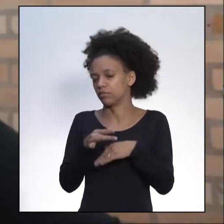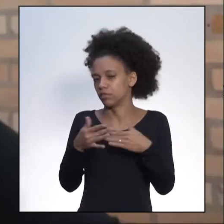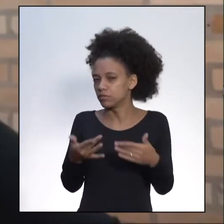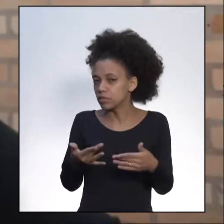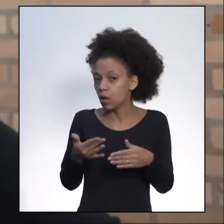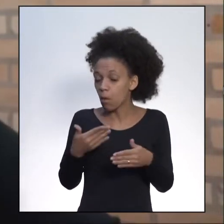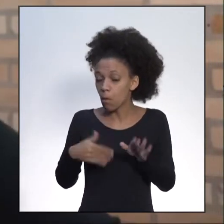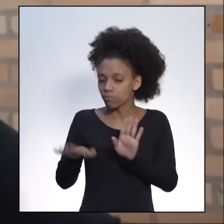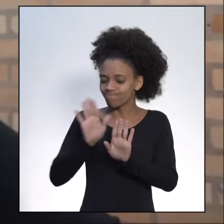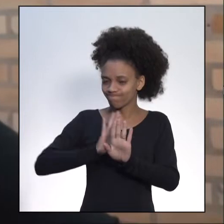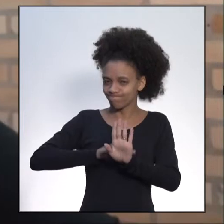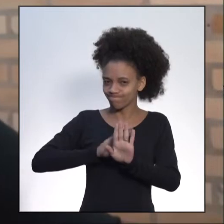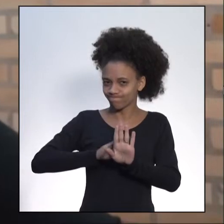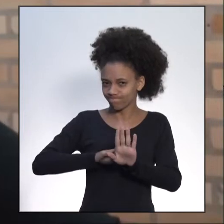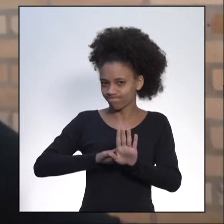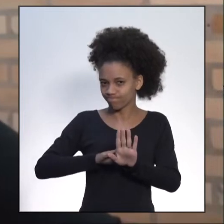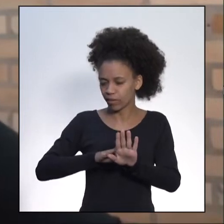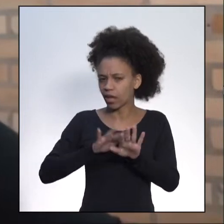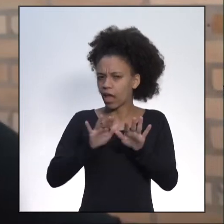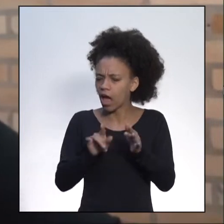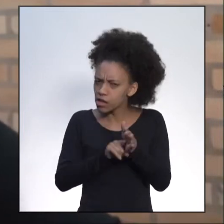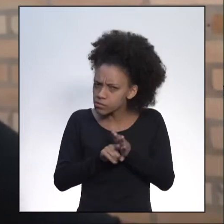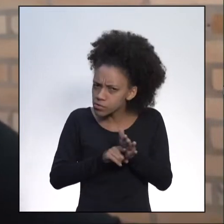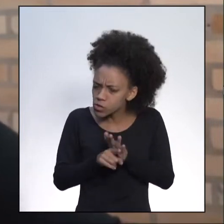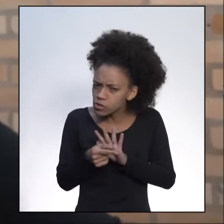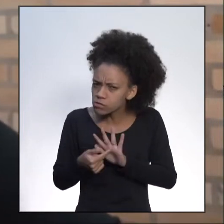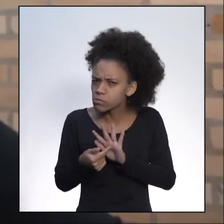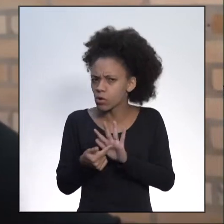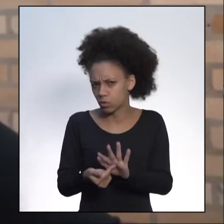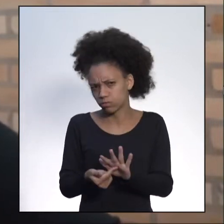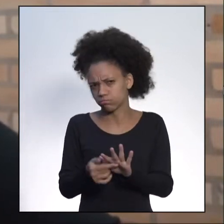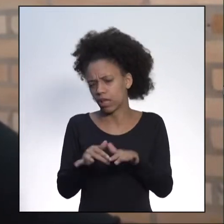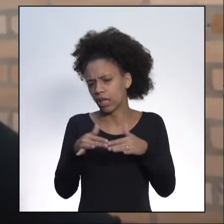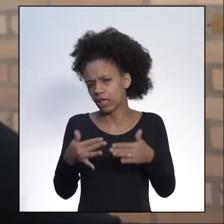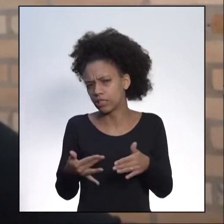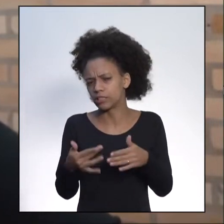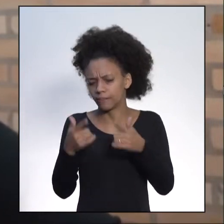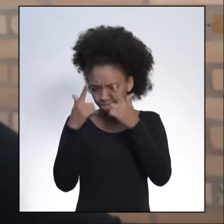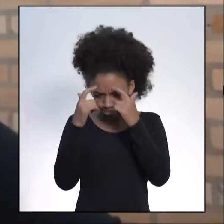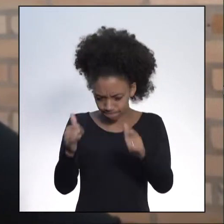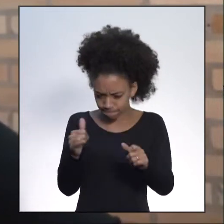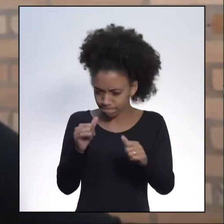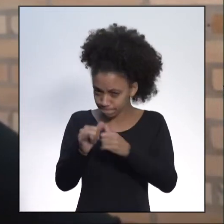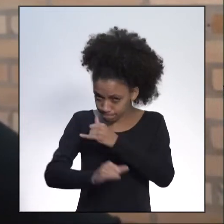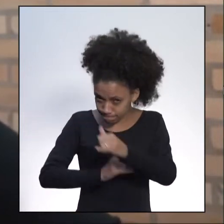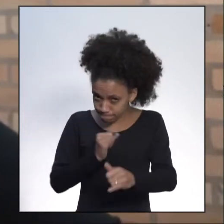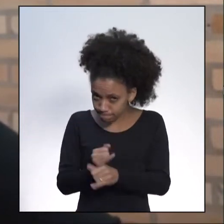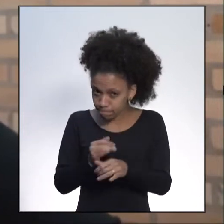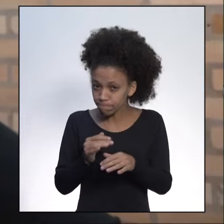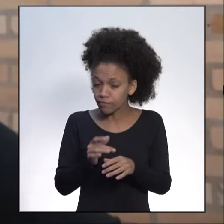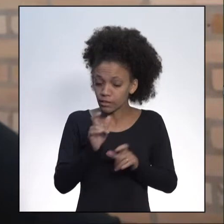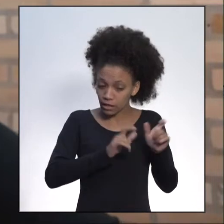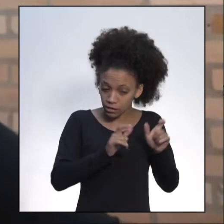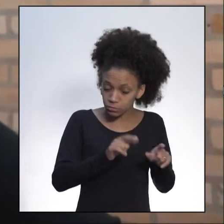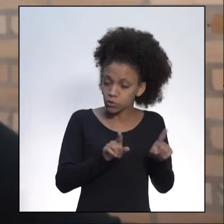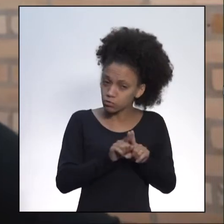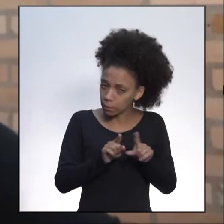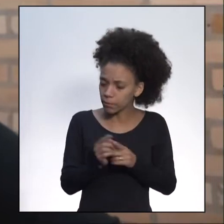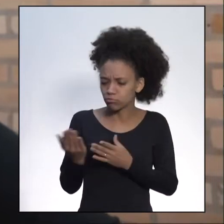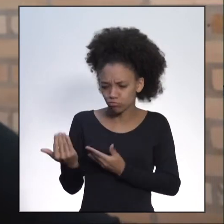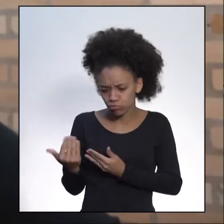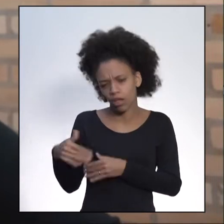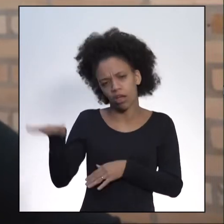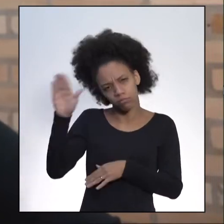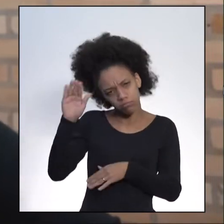por trás da tela. As pesquisas mostram que, em situações de agressão virtual, as pessoas, e não só as crianças e os jovens, nós